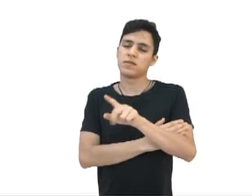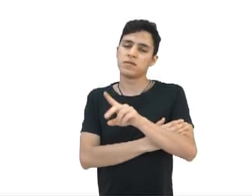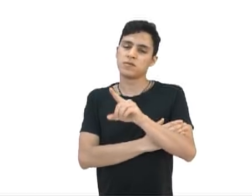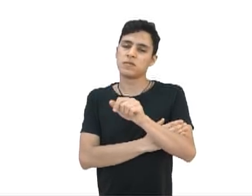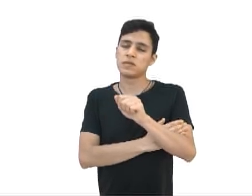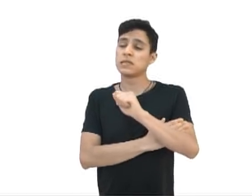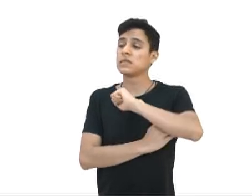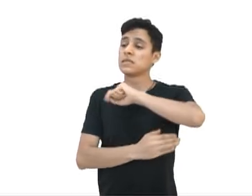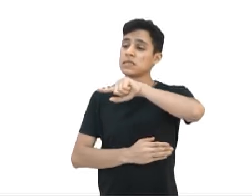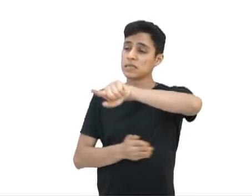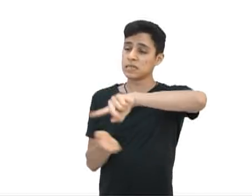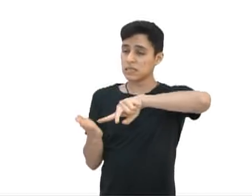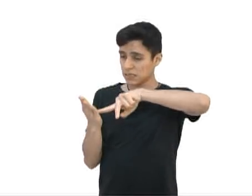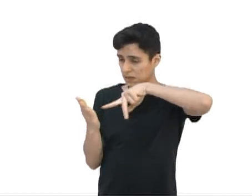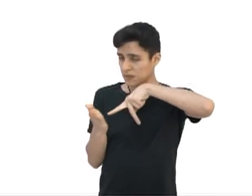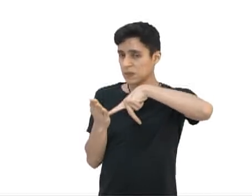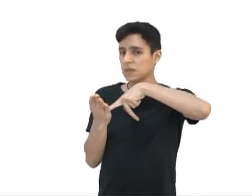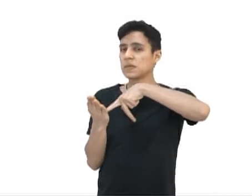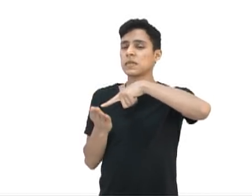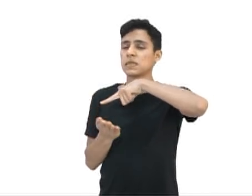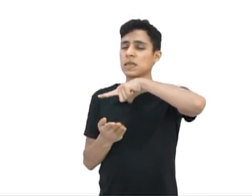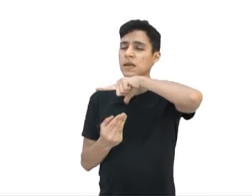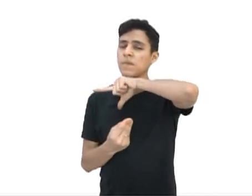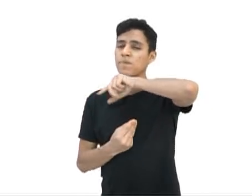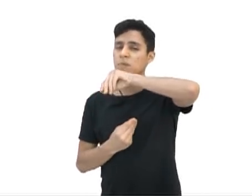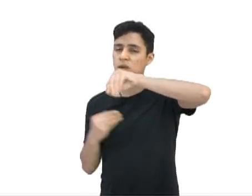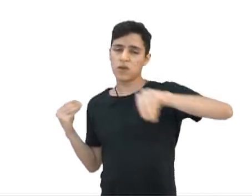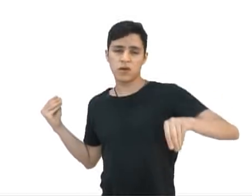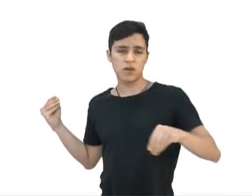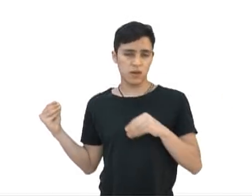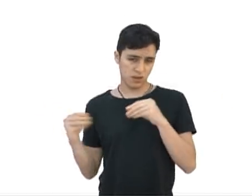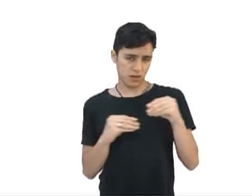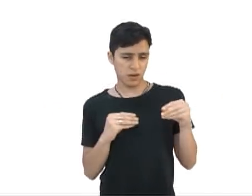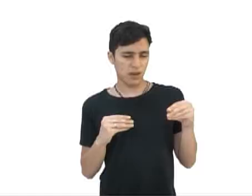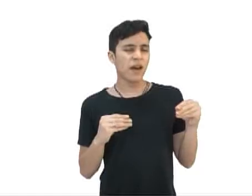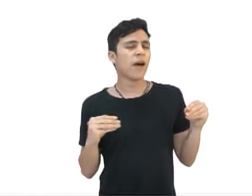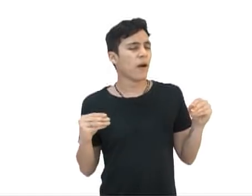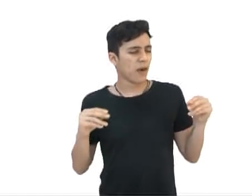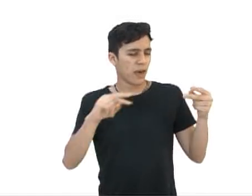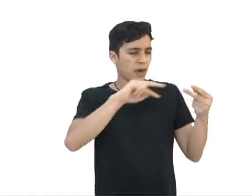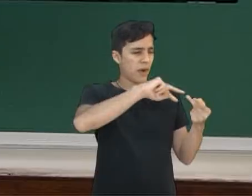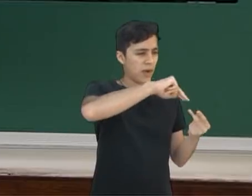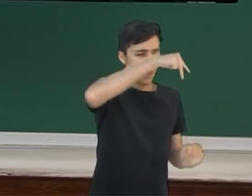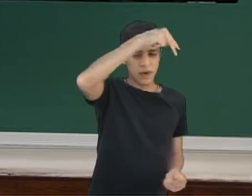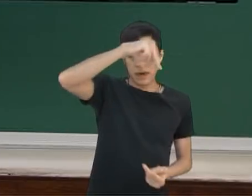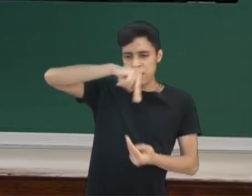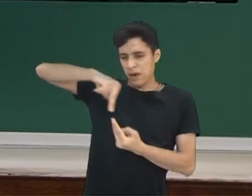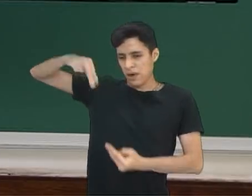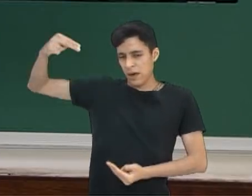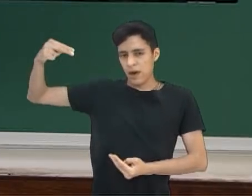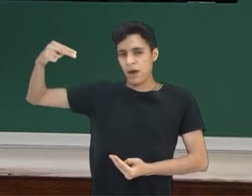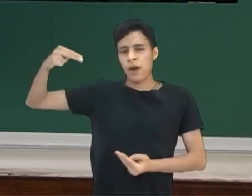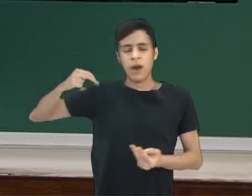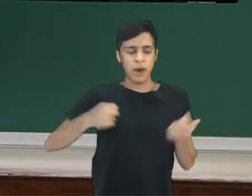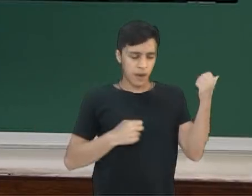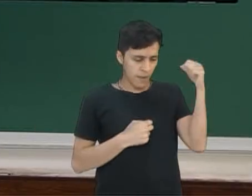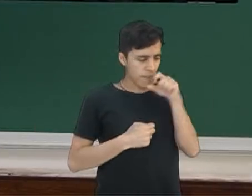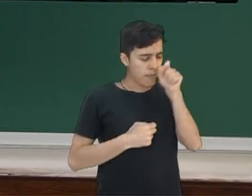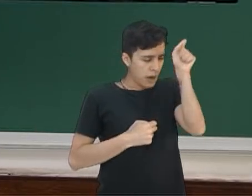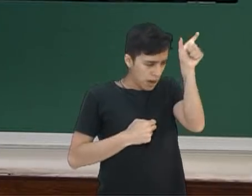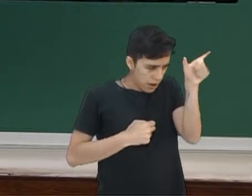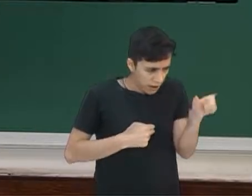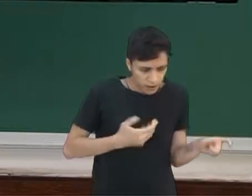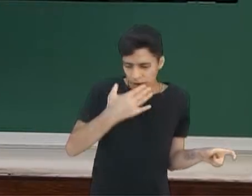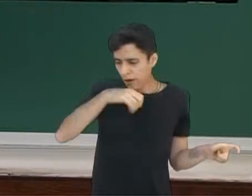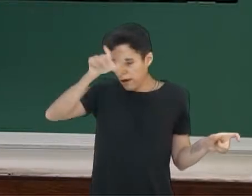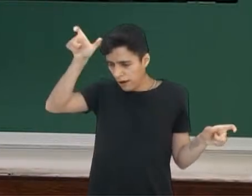faz, então, com que haja uma mistura de material genético dos genitores. Então, lembrando que o